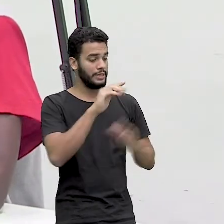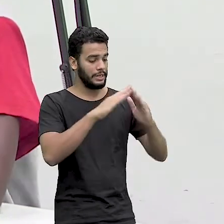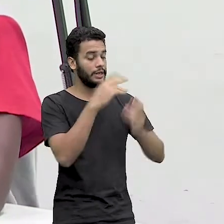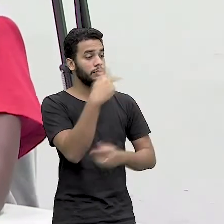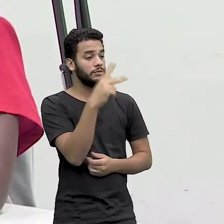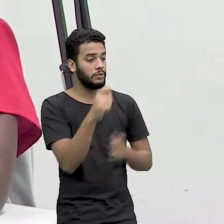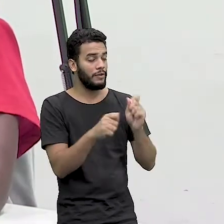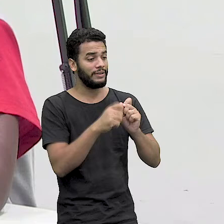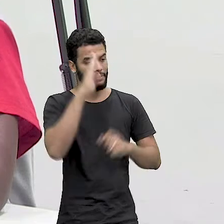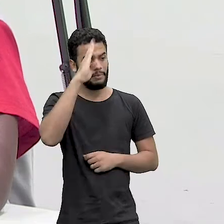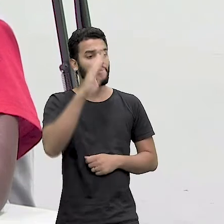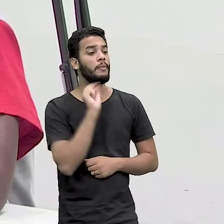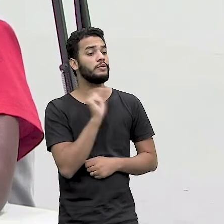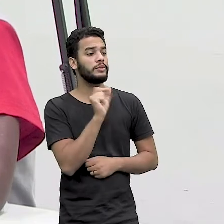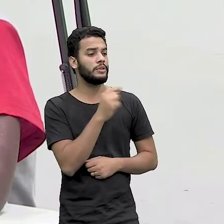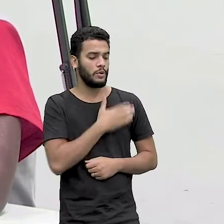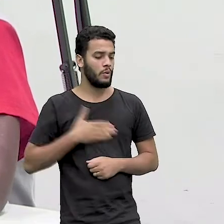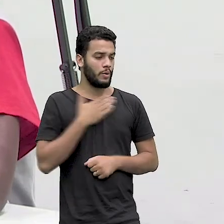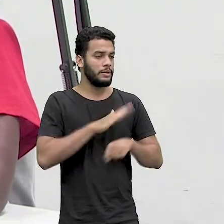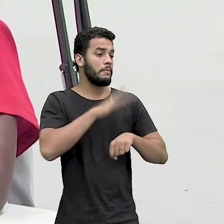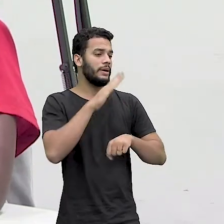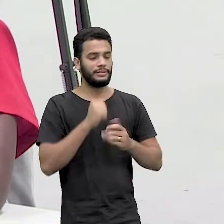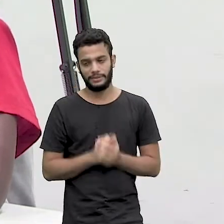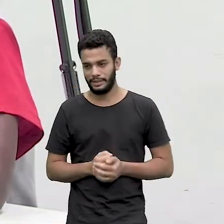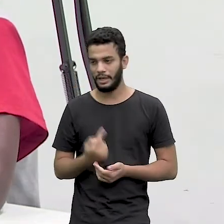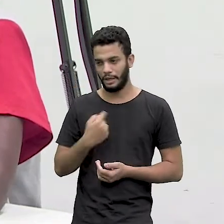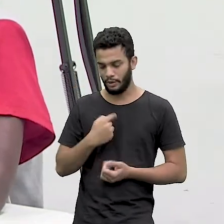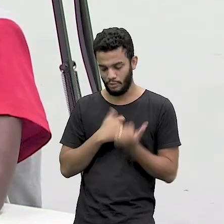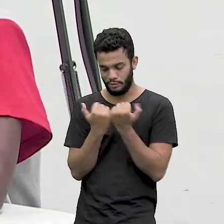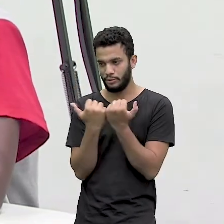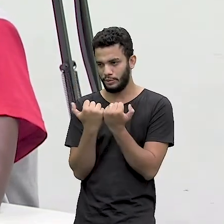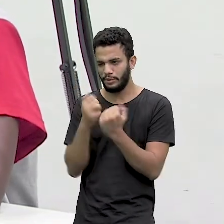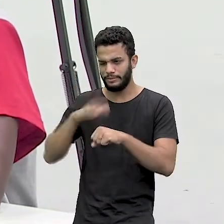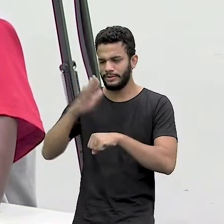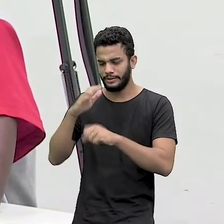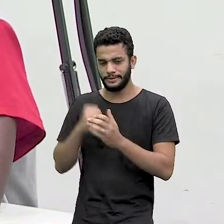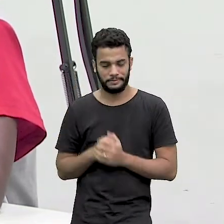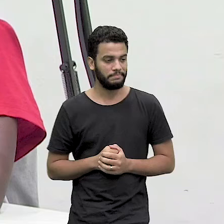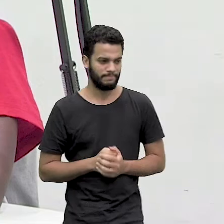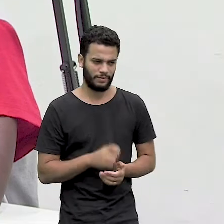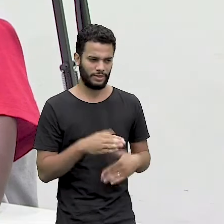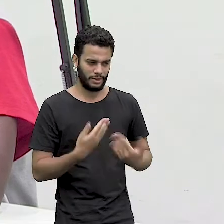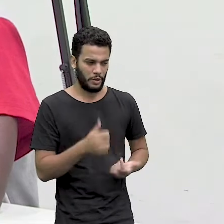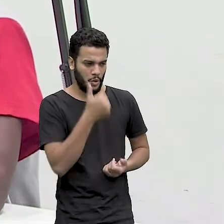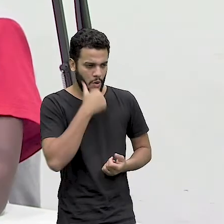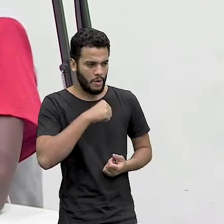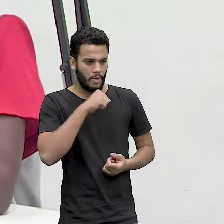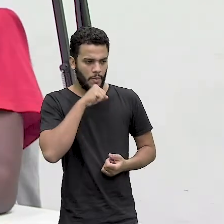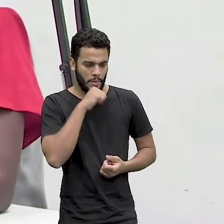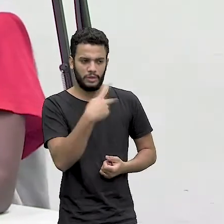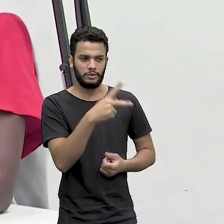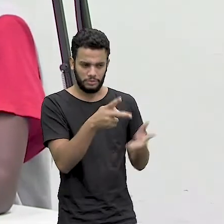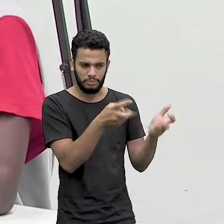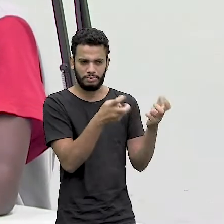É jogar. Os jogos. Pois é, os eu jogos. falei, né? Aí sua mãe fica atenta. Que jogo que você faz,